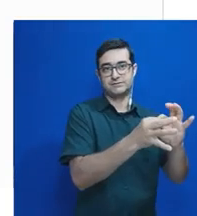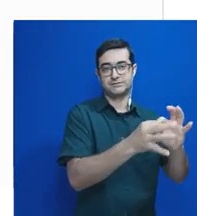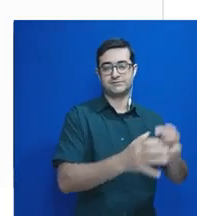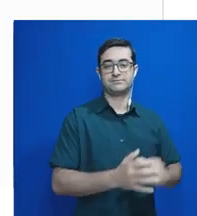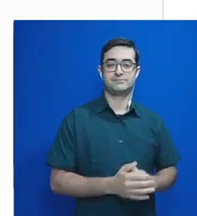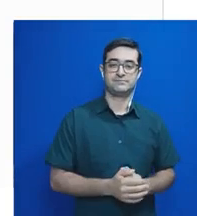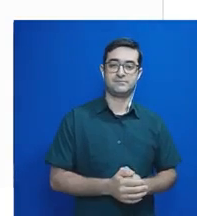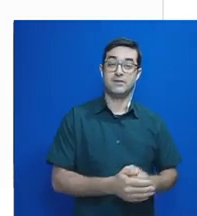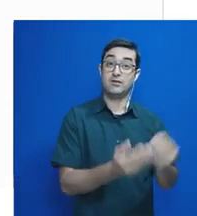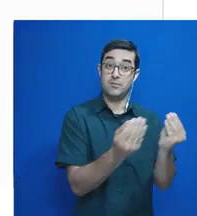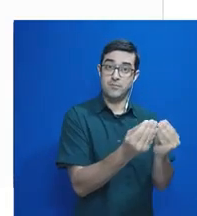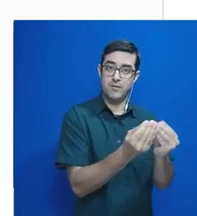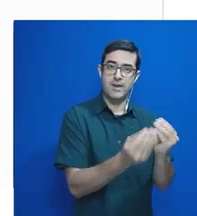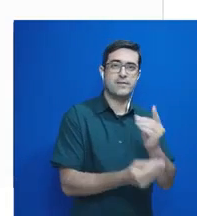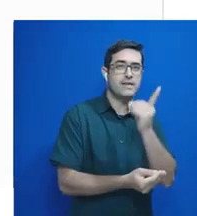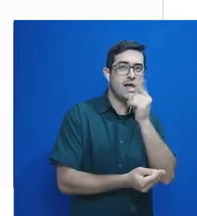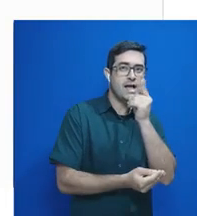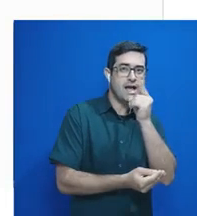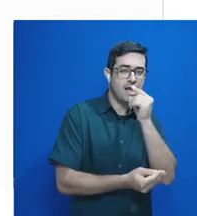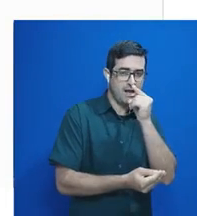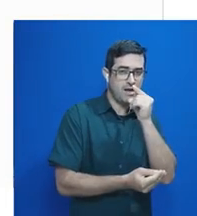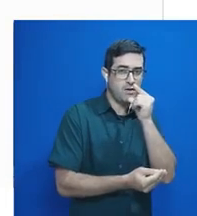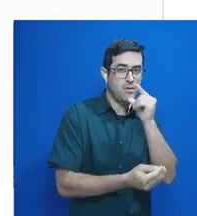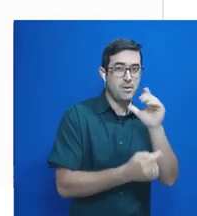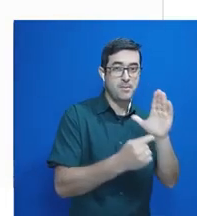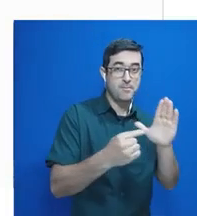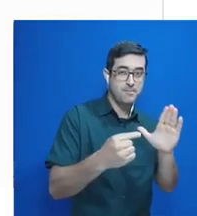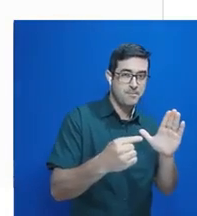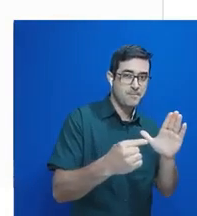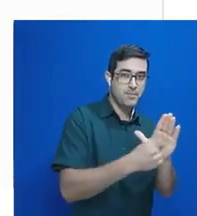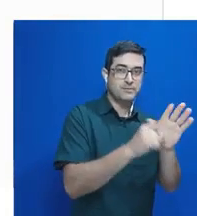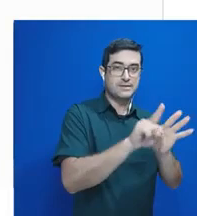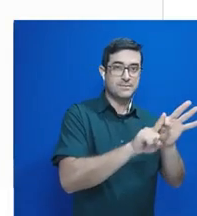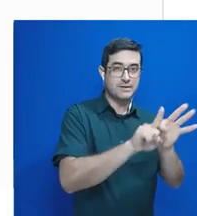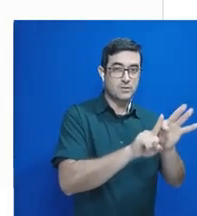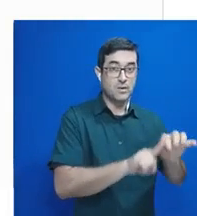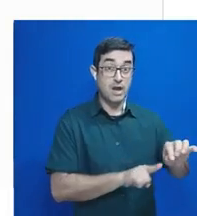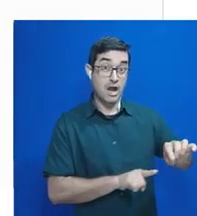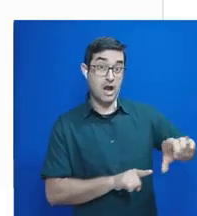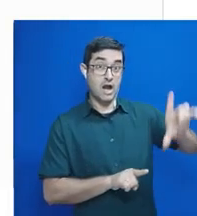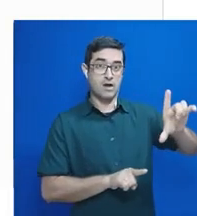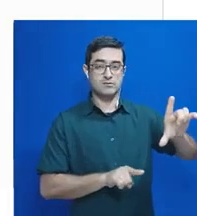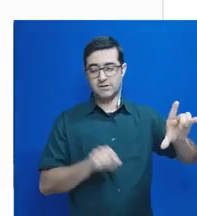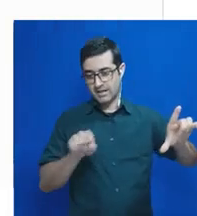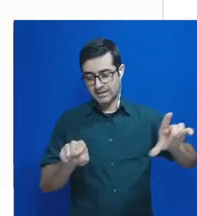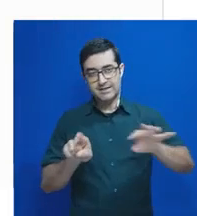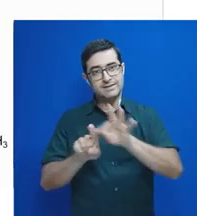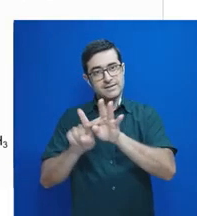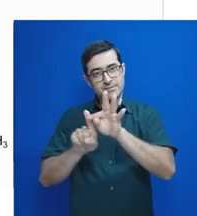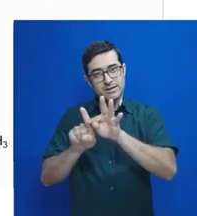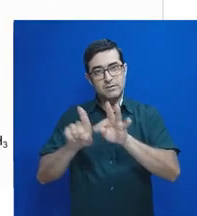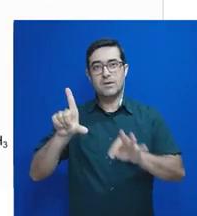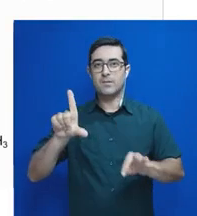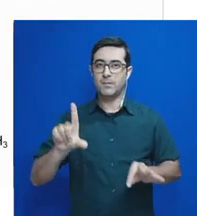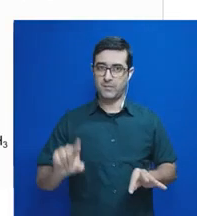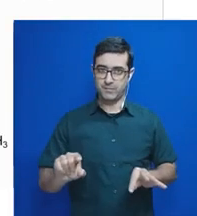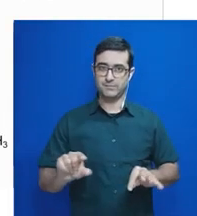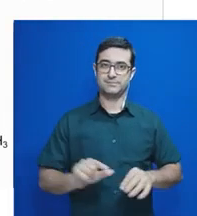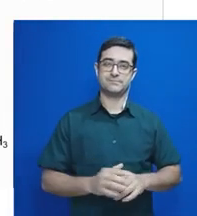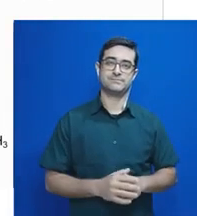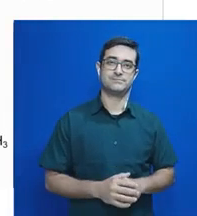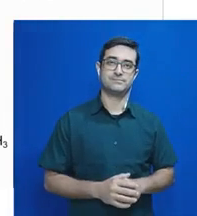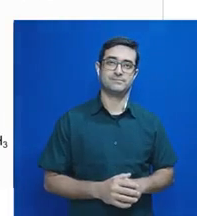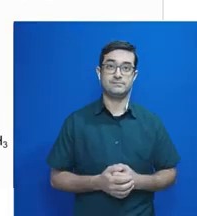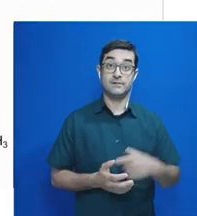molécula da água tem um ponto de ebulição extremamente mais alto que do clorometano, apesar de as duas serem polares. E aí eu tenho